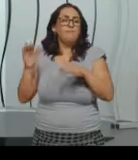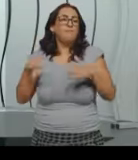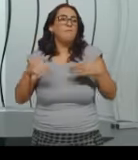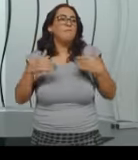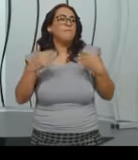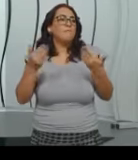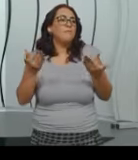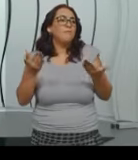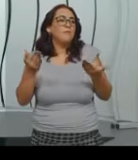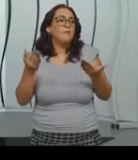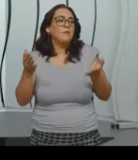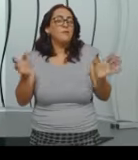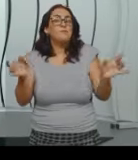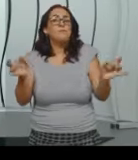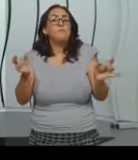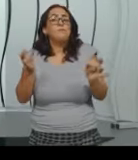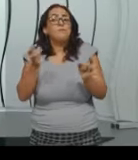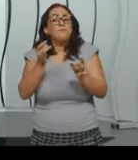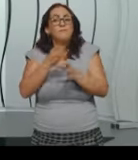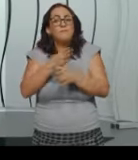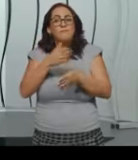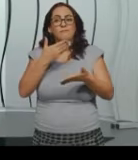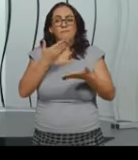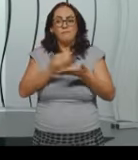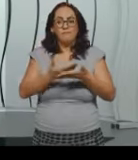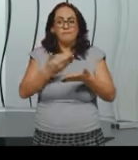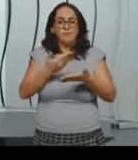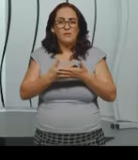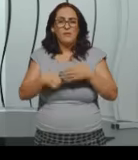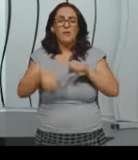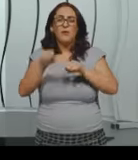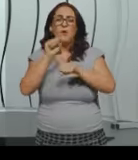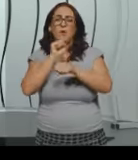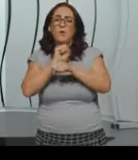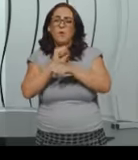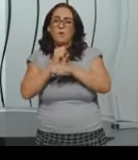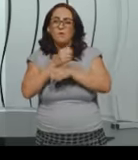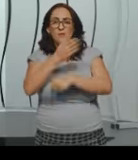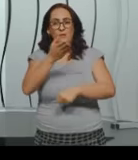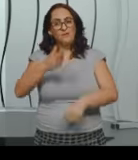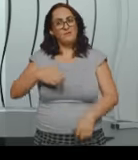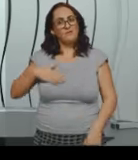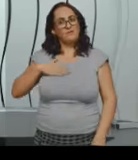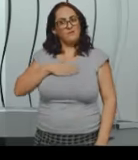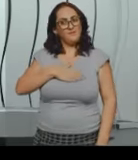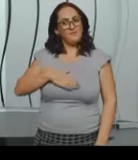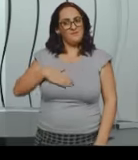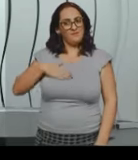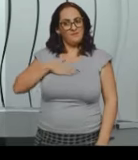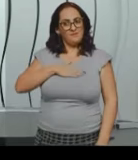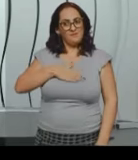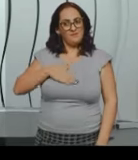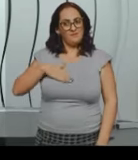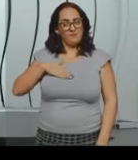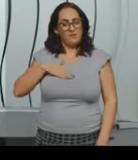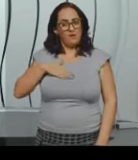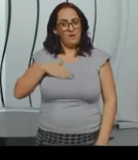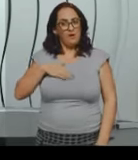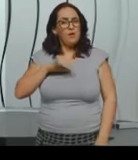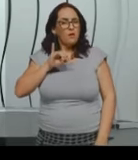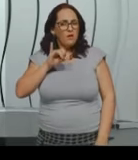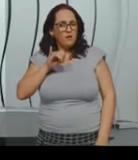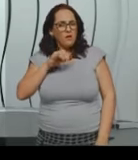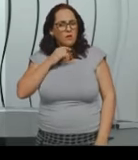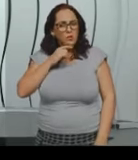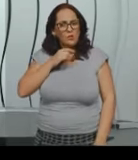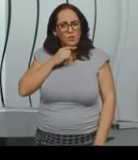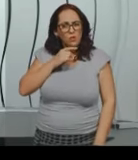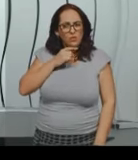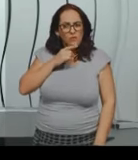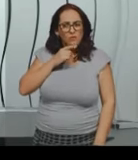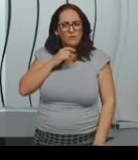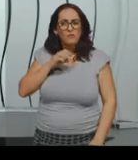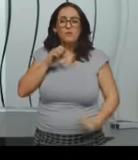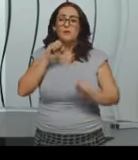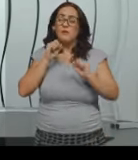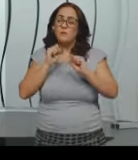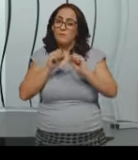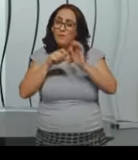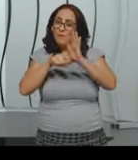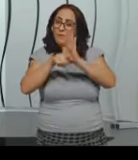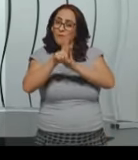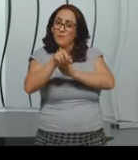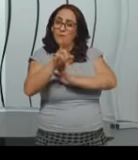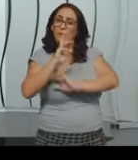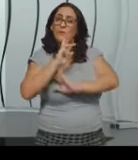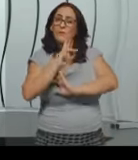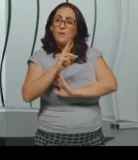ao fim da nossa aula. Espero que vocês tenham gostado. Qualquer dúvida, mande para a gente no Tira Dúvidas, que eu